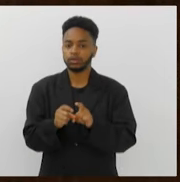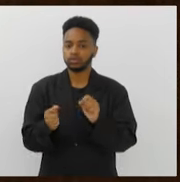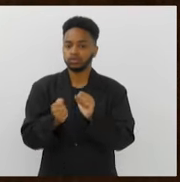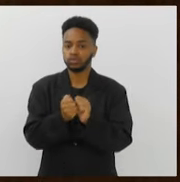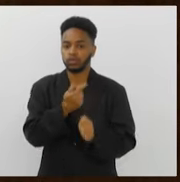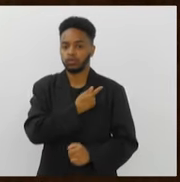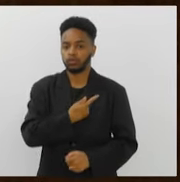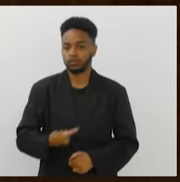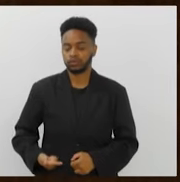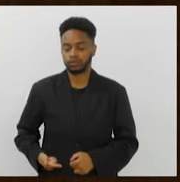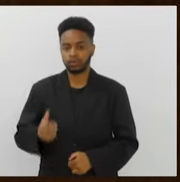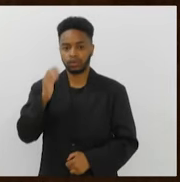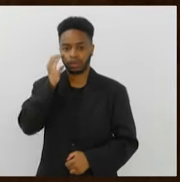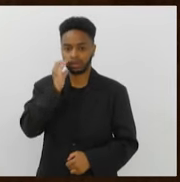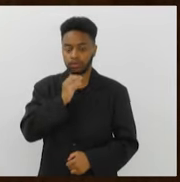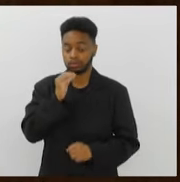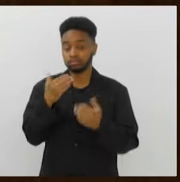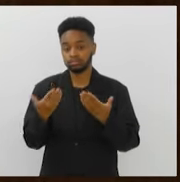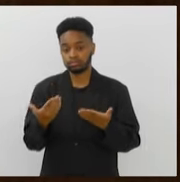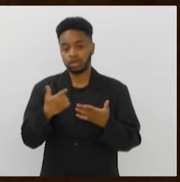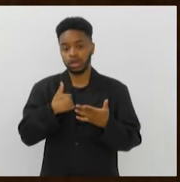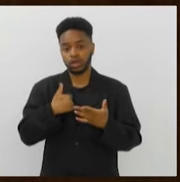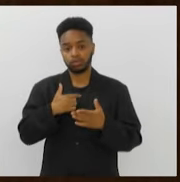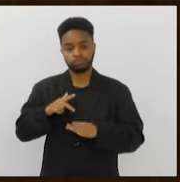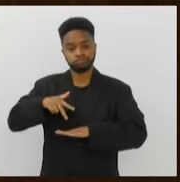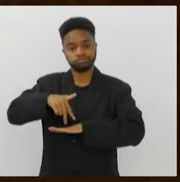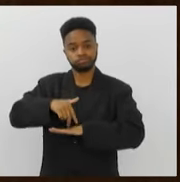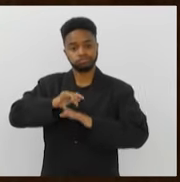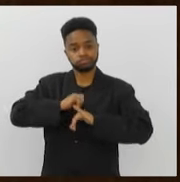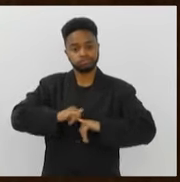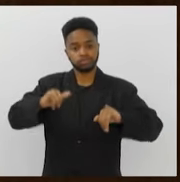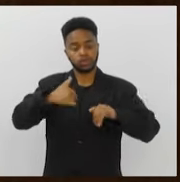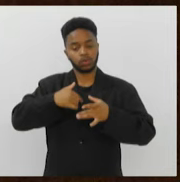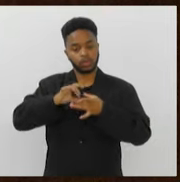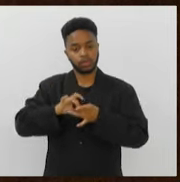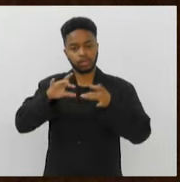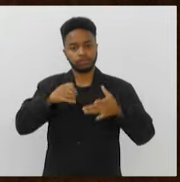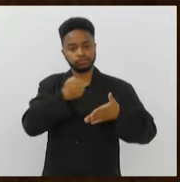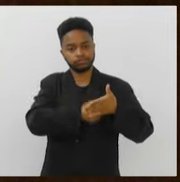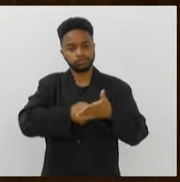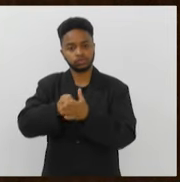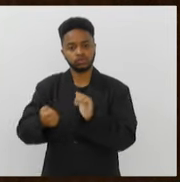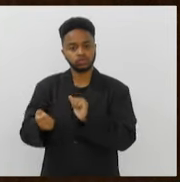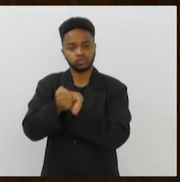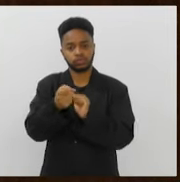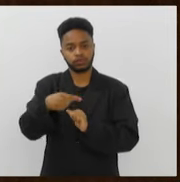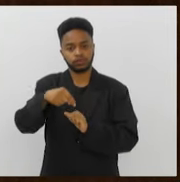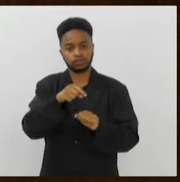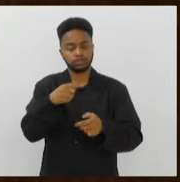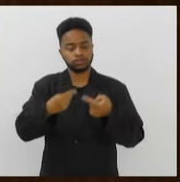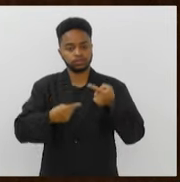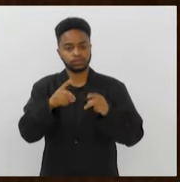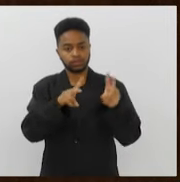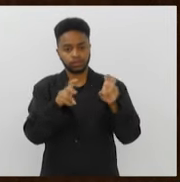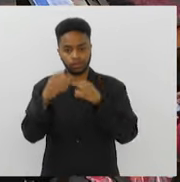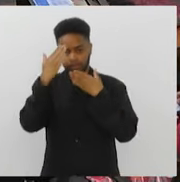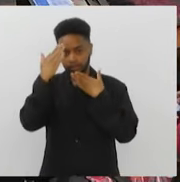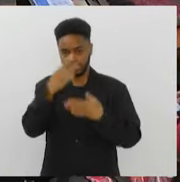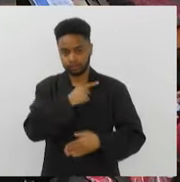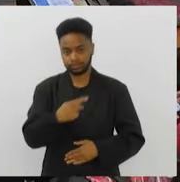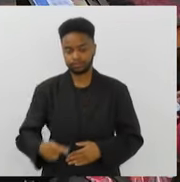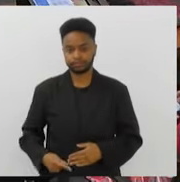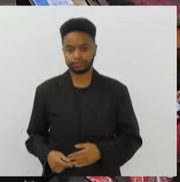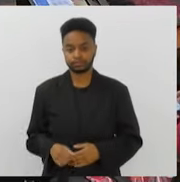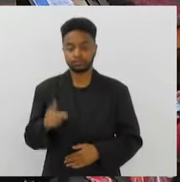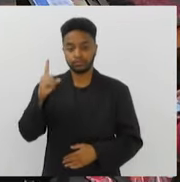ao governador Cláudio Castro. Então, me coloco à disposição para estarmos juntos nessa, nessa matéria, André. Muito obrigado, senhor presidente. Senhor